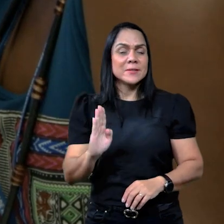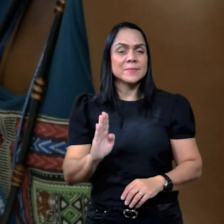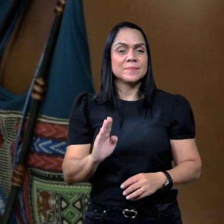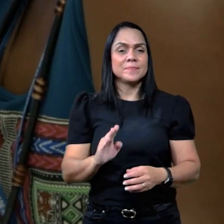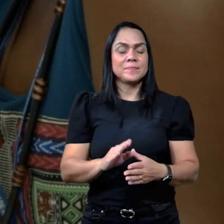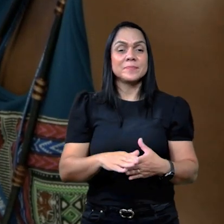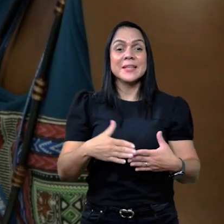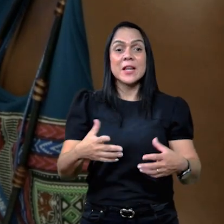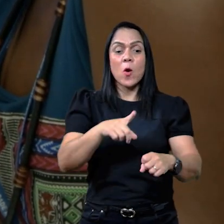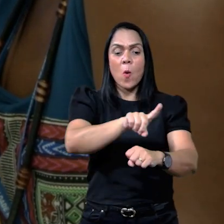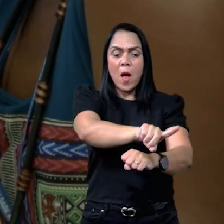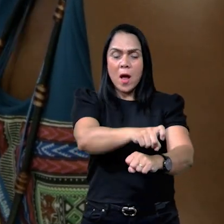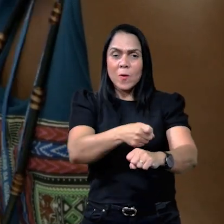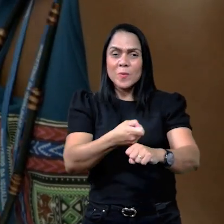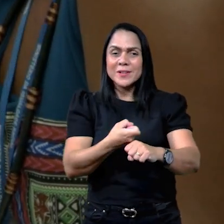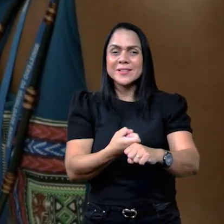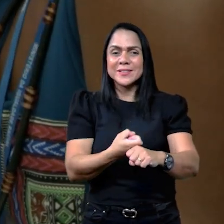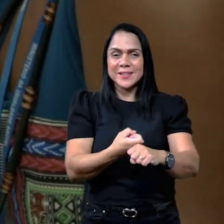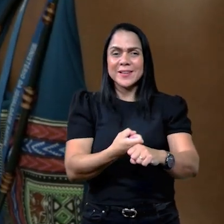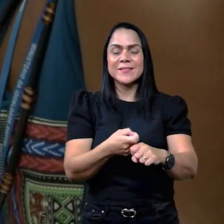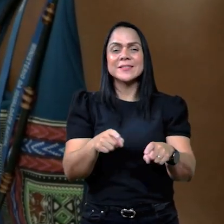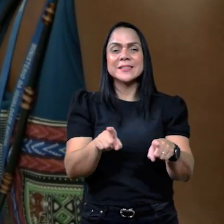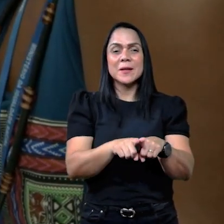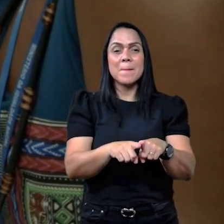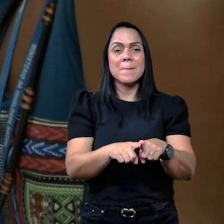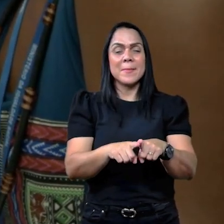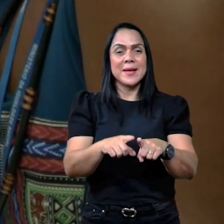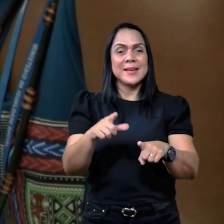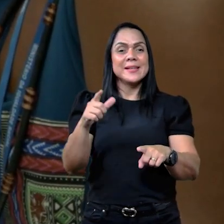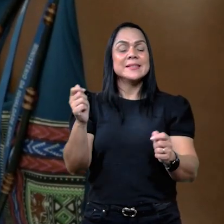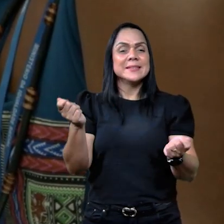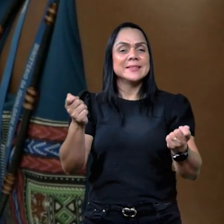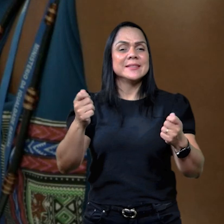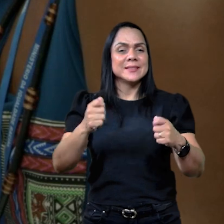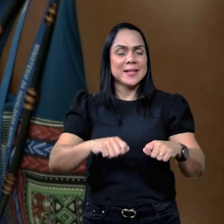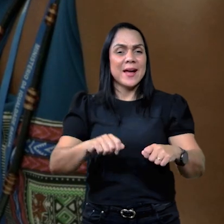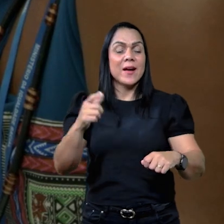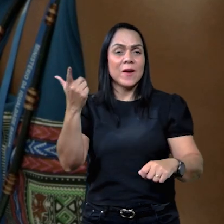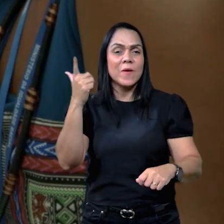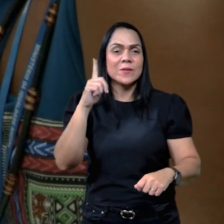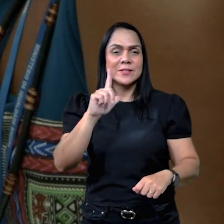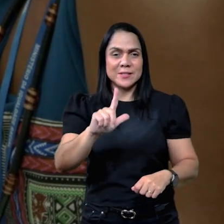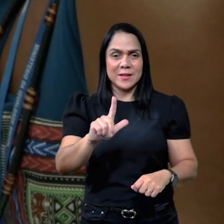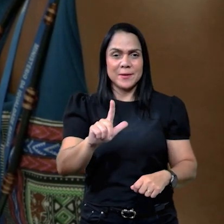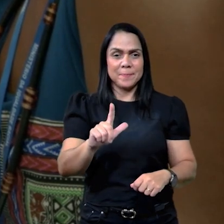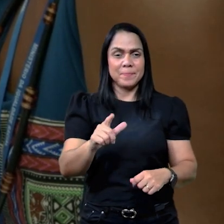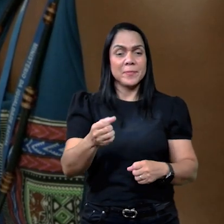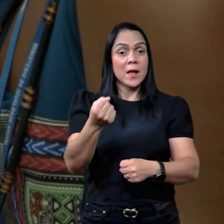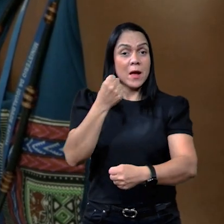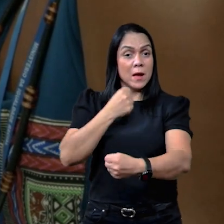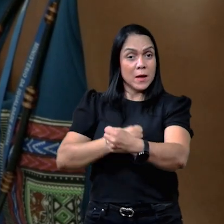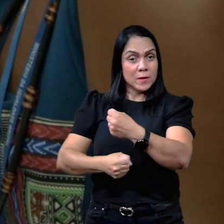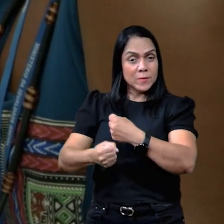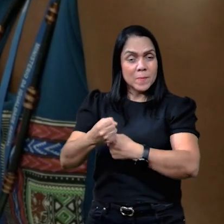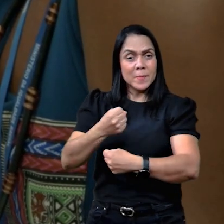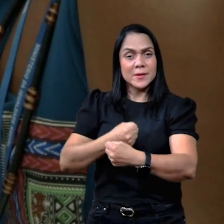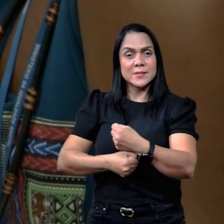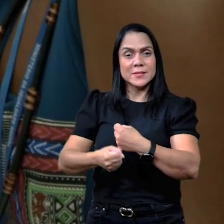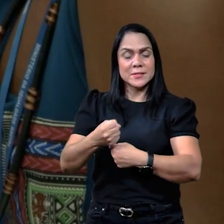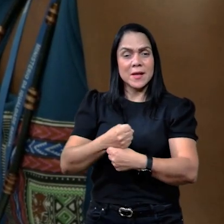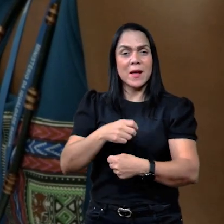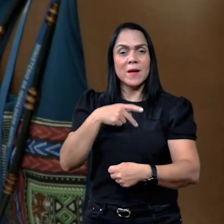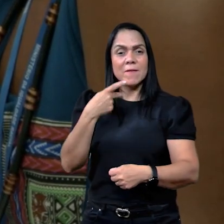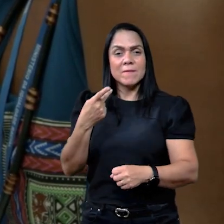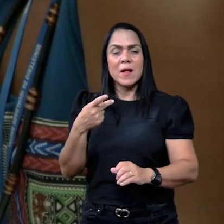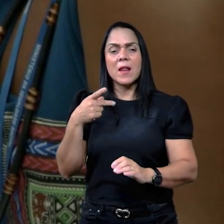escolar quilombola ela também é essa conquista. Então, no ano passado, essa portaria do Ministério da Educação, que trata